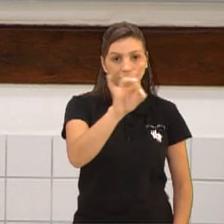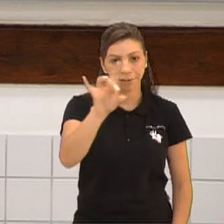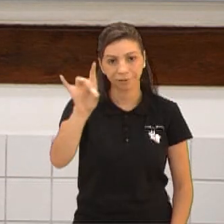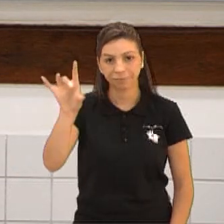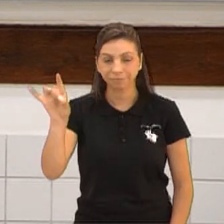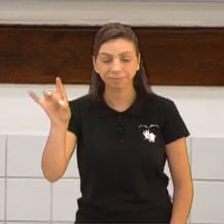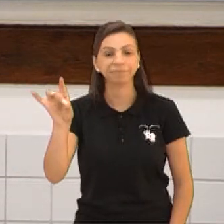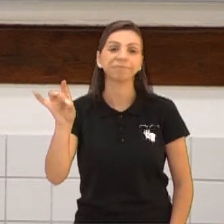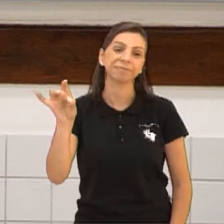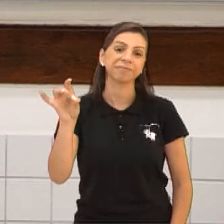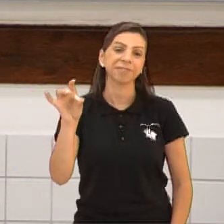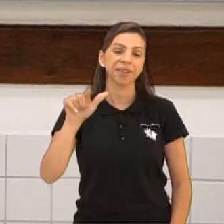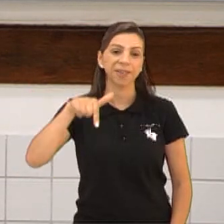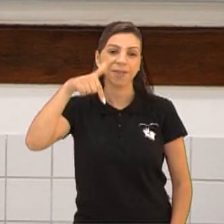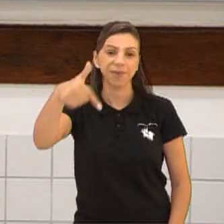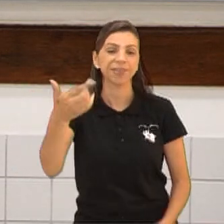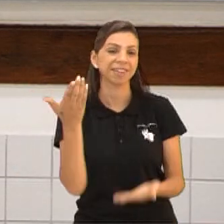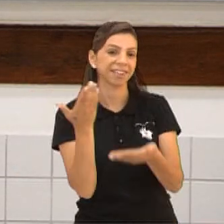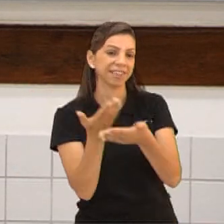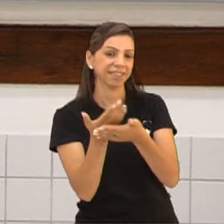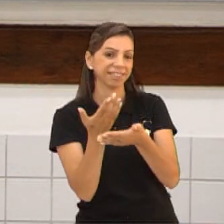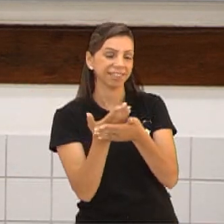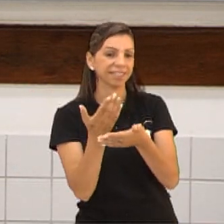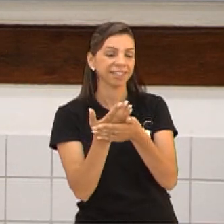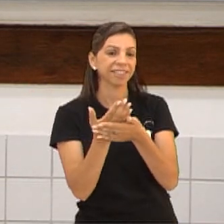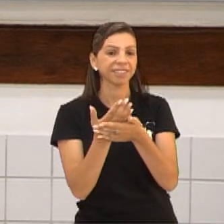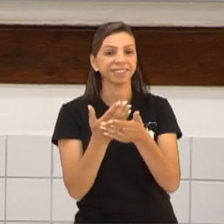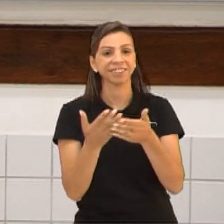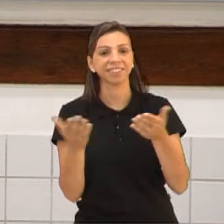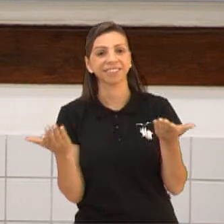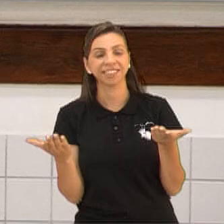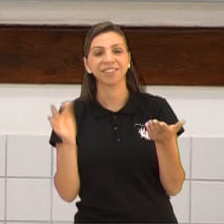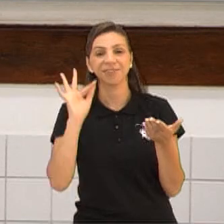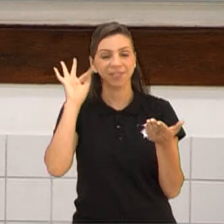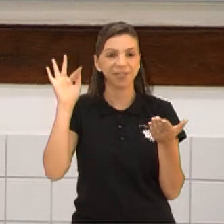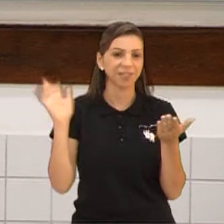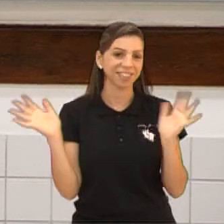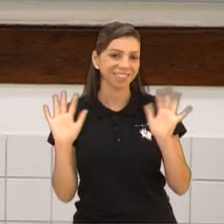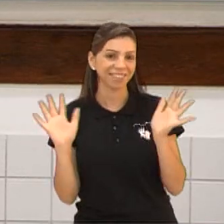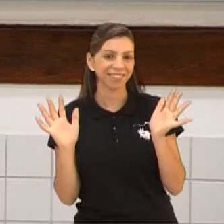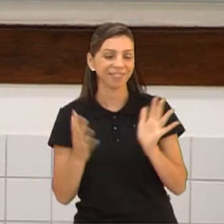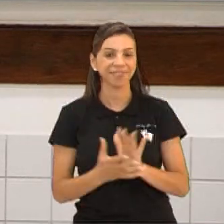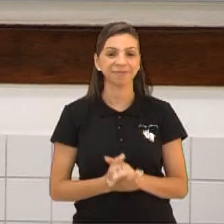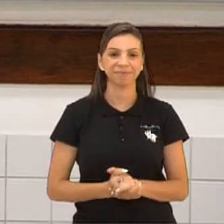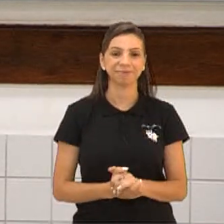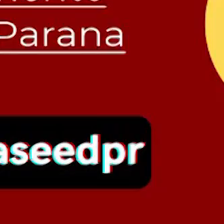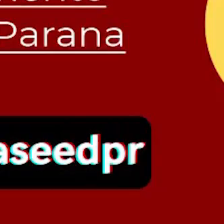outro lado da telinha, e nos vemos numa próxima oportunidade, numa próxima aula de filosofia. Até breve.